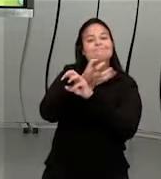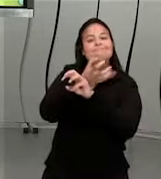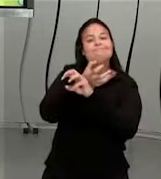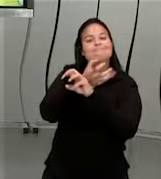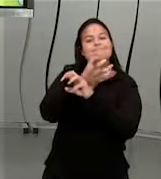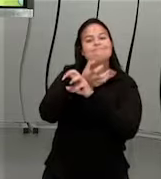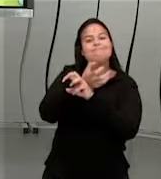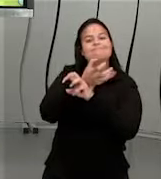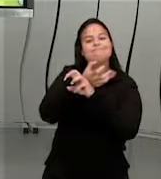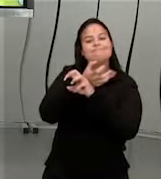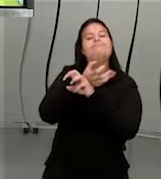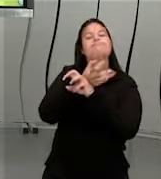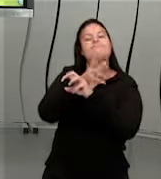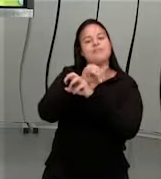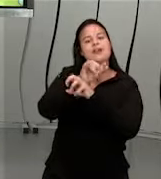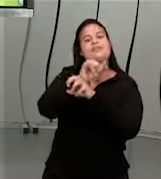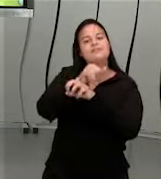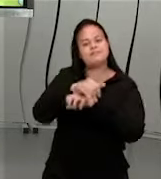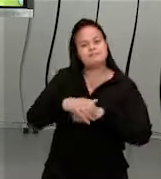Vértebra com vértebra. Então,